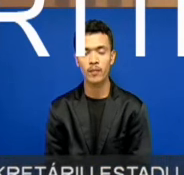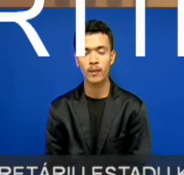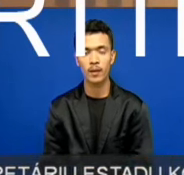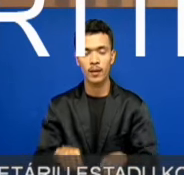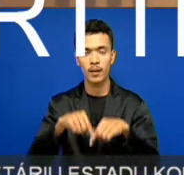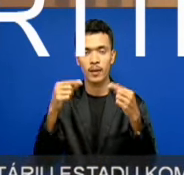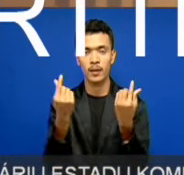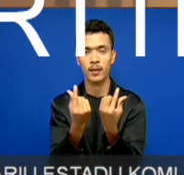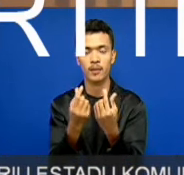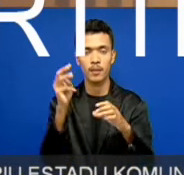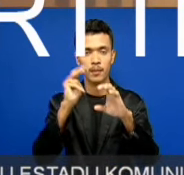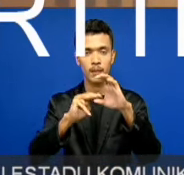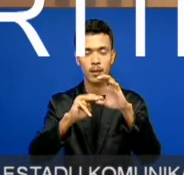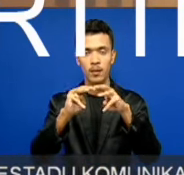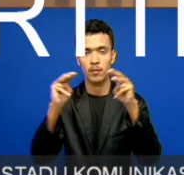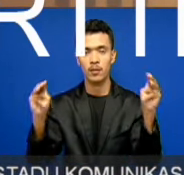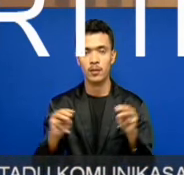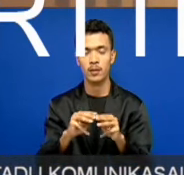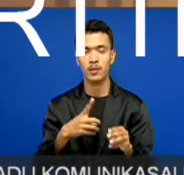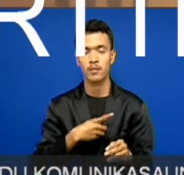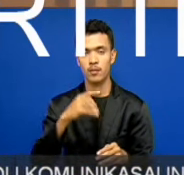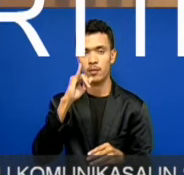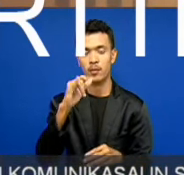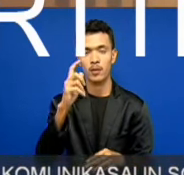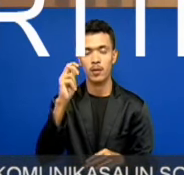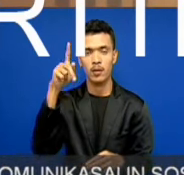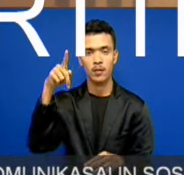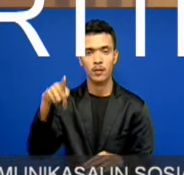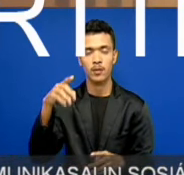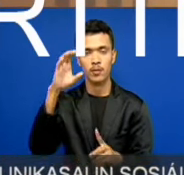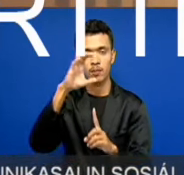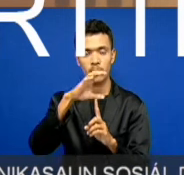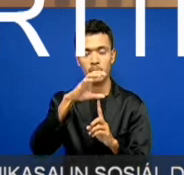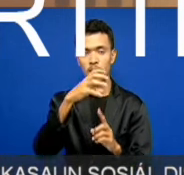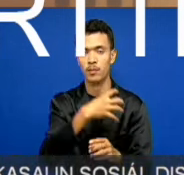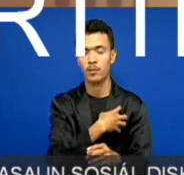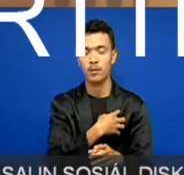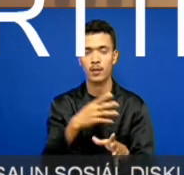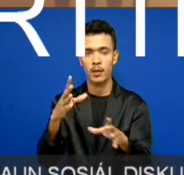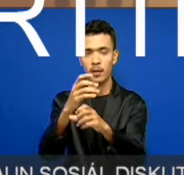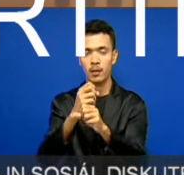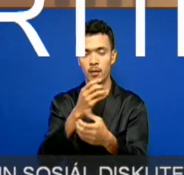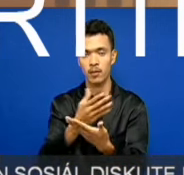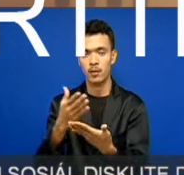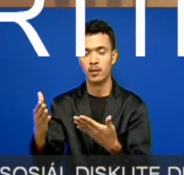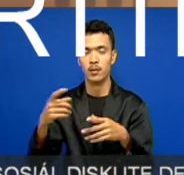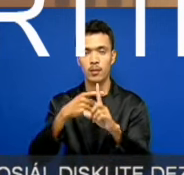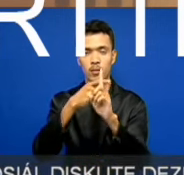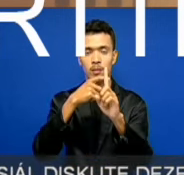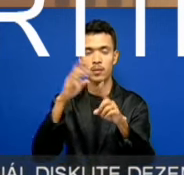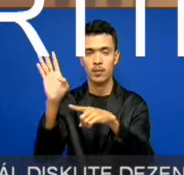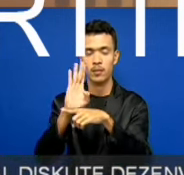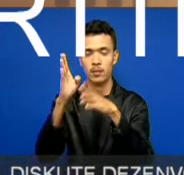Equipa Gestão Mercado Município Díli, Tax Force, Komandu PNTL Díli, Prende, Produtu, Husi, Vendedór Ambulante,